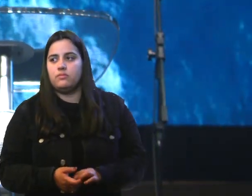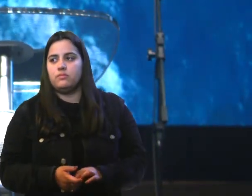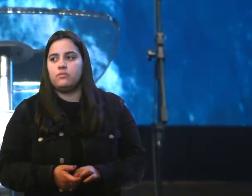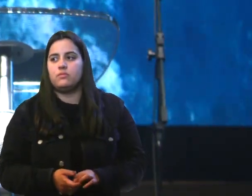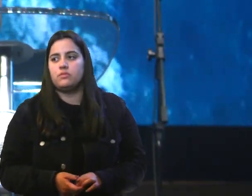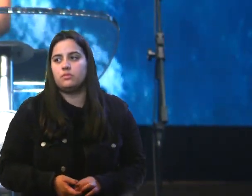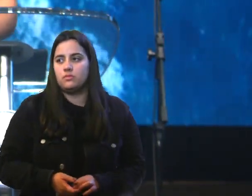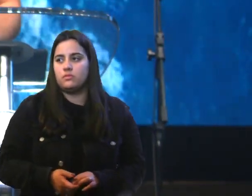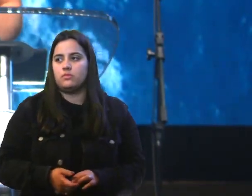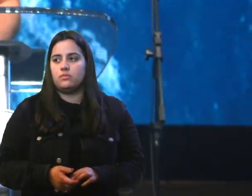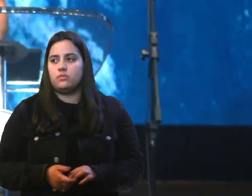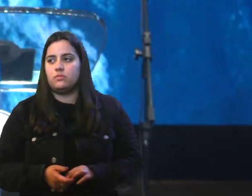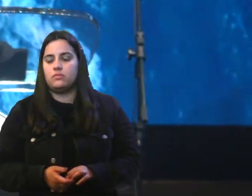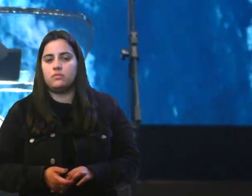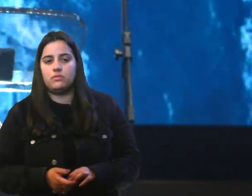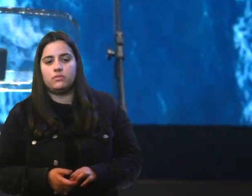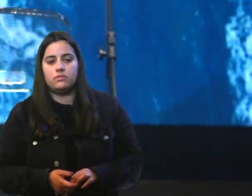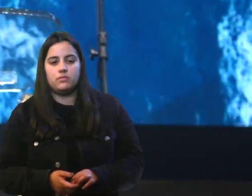Mas sabe,